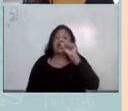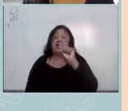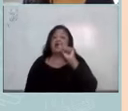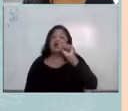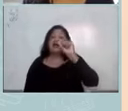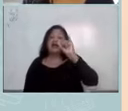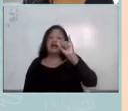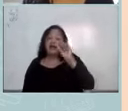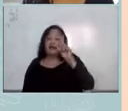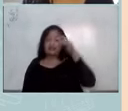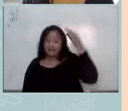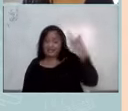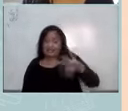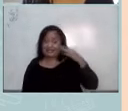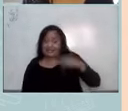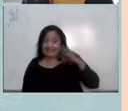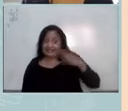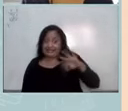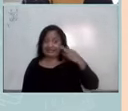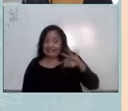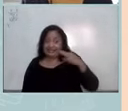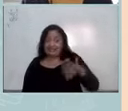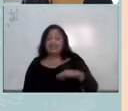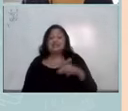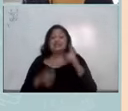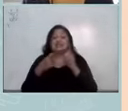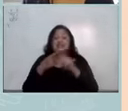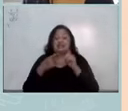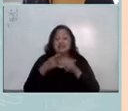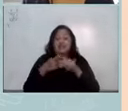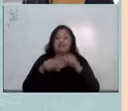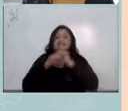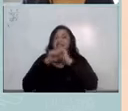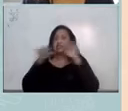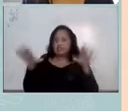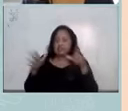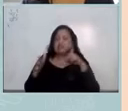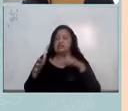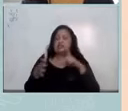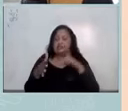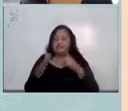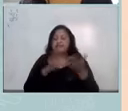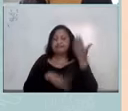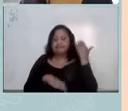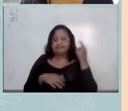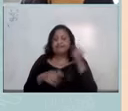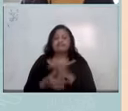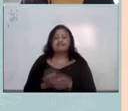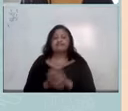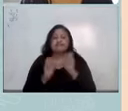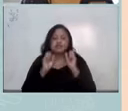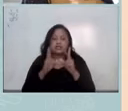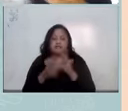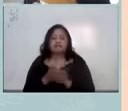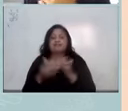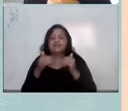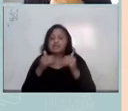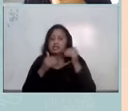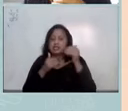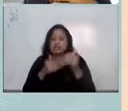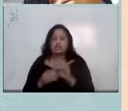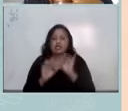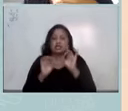também é enquadrado como uma situação de pandemia. Beleza? Então, vamos seguir. Deixa eu só beber